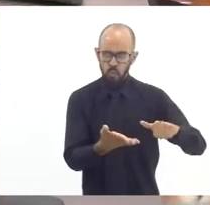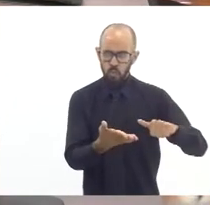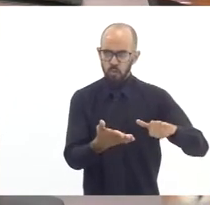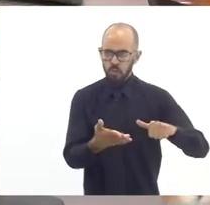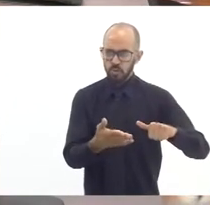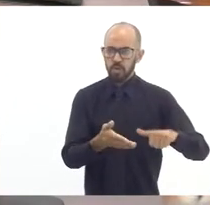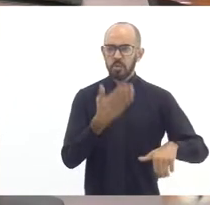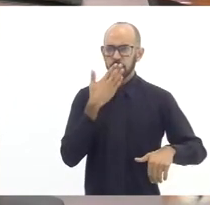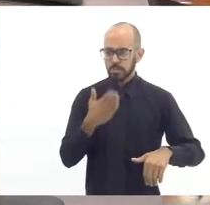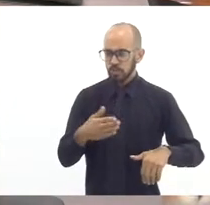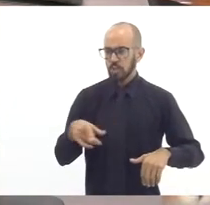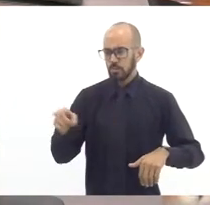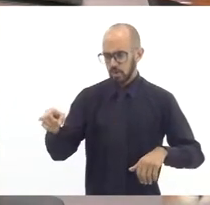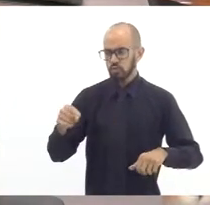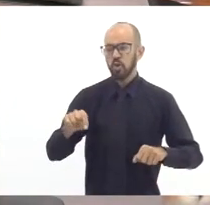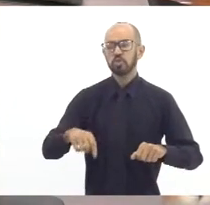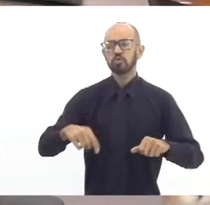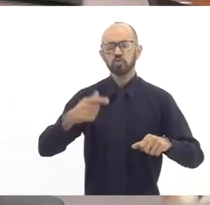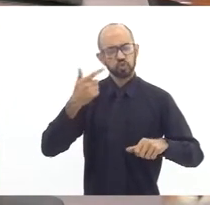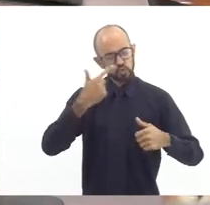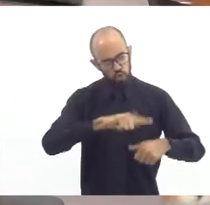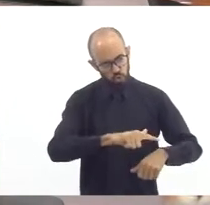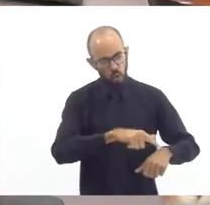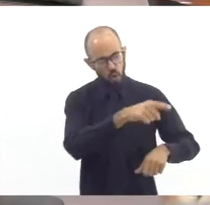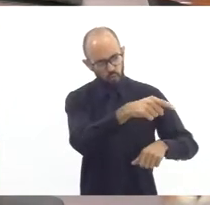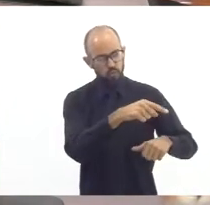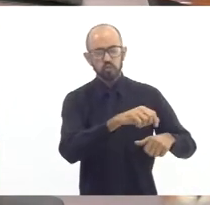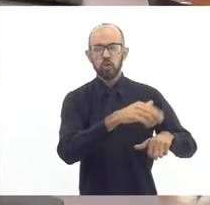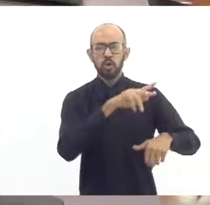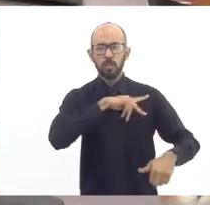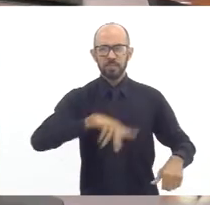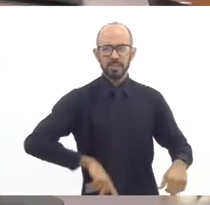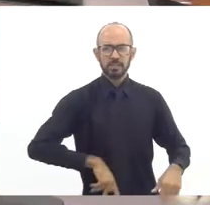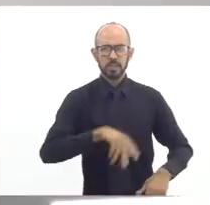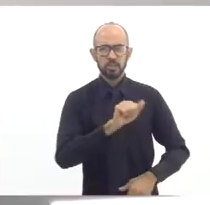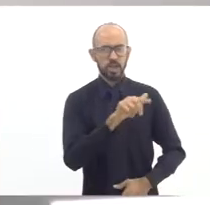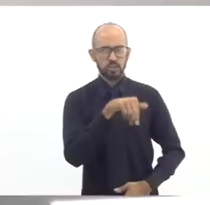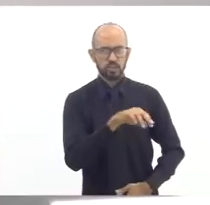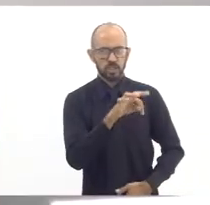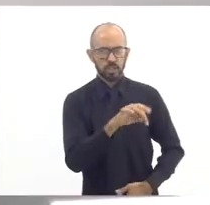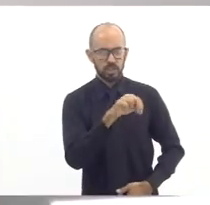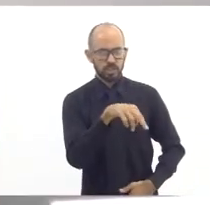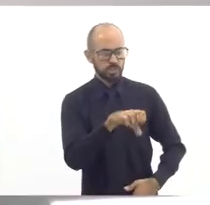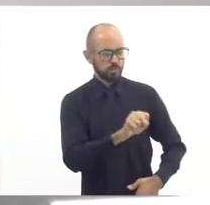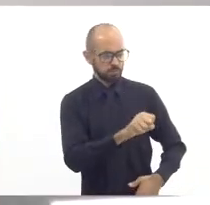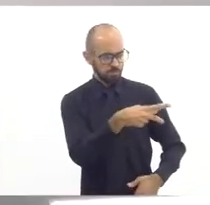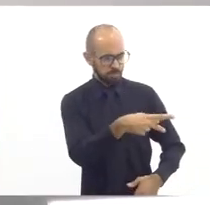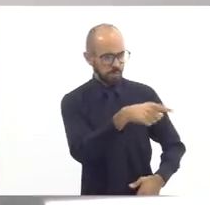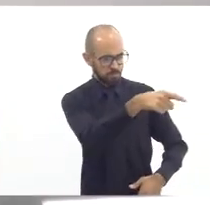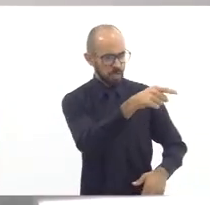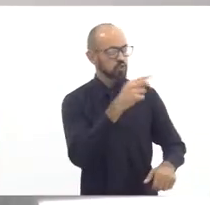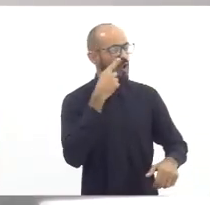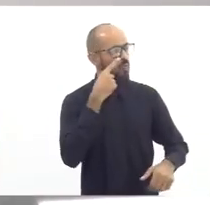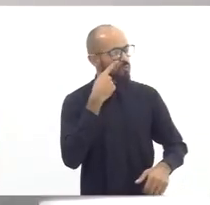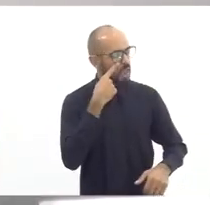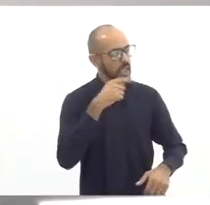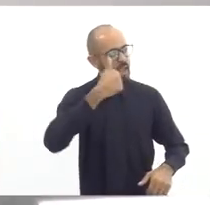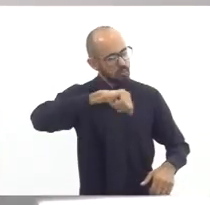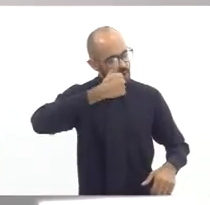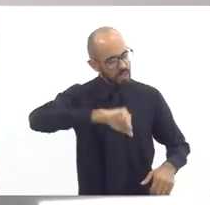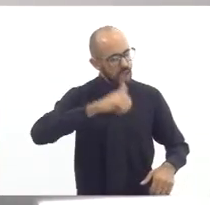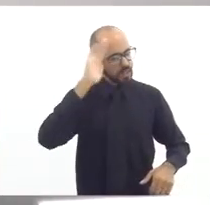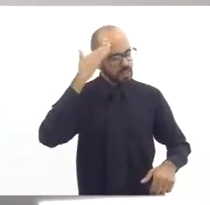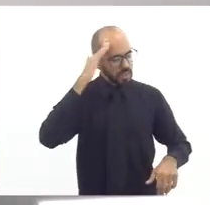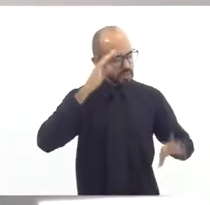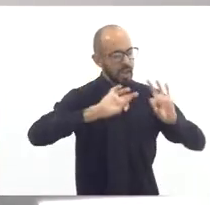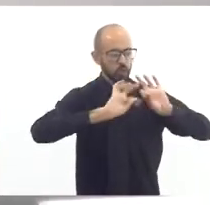eu faço questão de passar novamente nas suas mãos, já que o senhor é presidente da Getrans, para o senhor analisar essa planilha melhor, para poder sim, senhora, compreender faremos. Aqui a todos aqui,